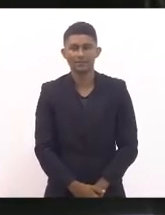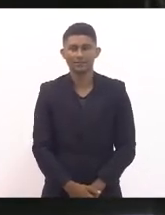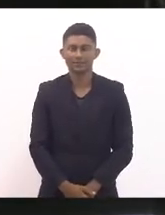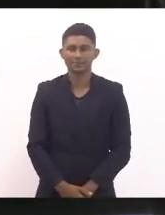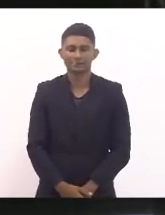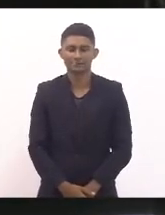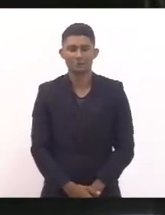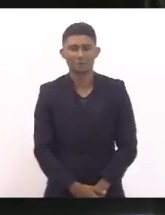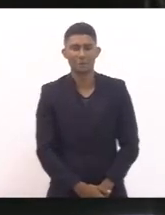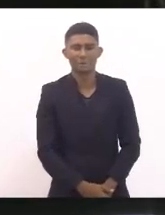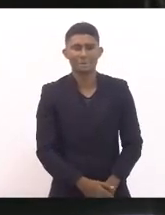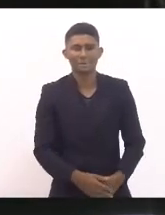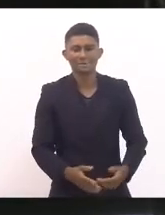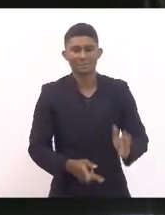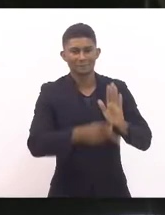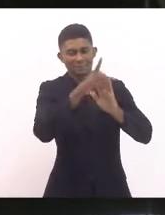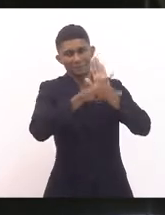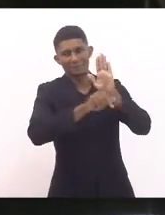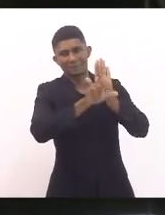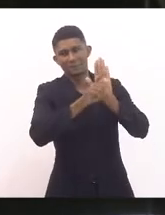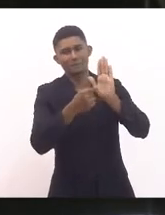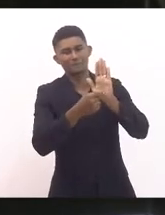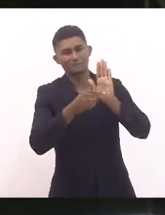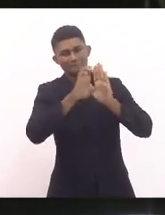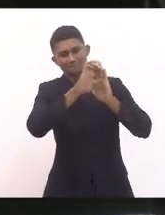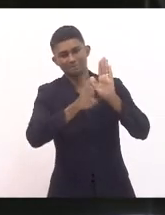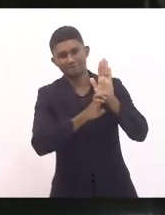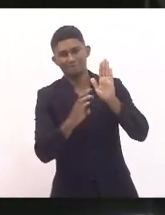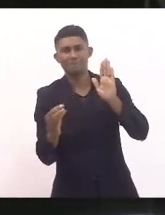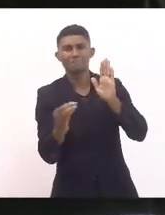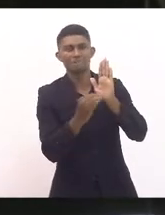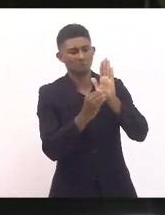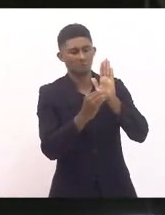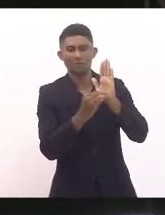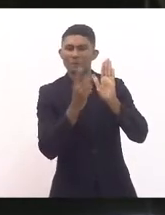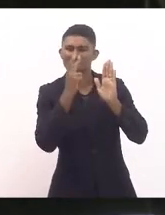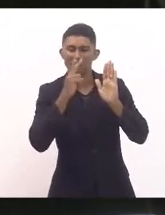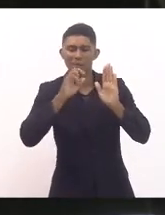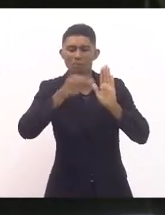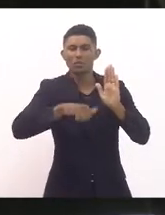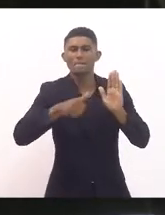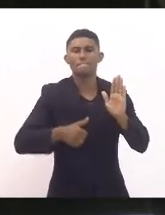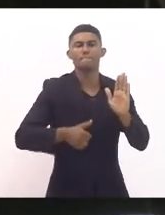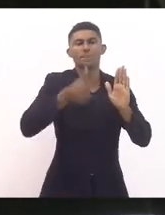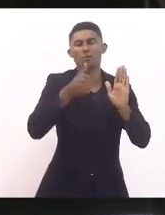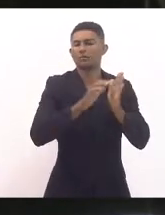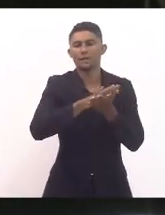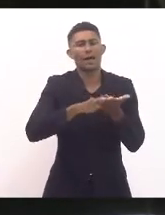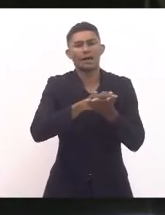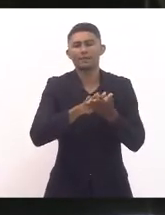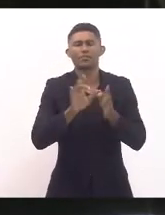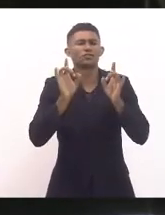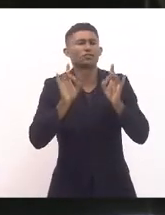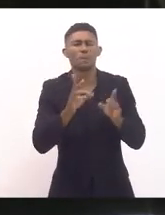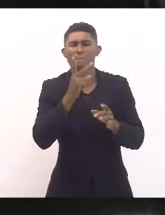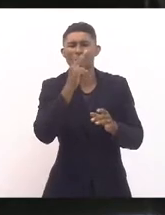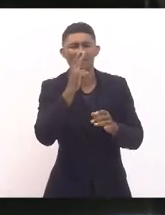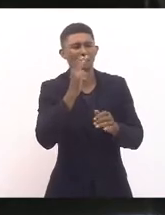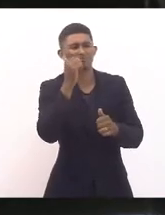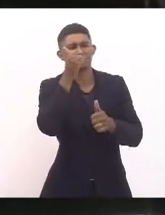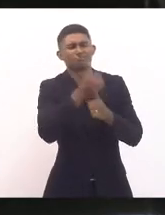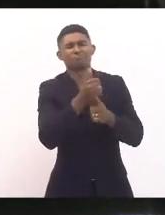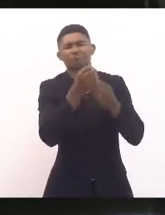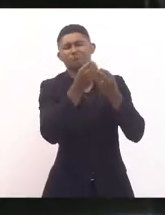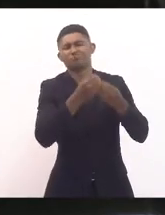O projeto recebeu uma emenda que não aperfeiçoa em nada o projeto. É só suprimir. As pessoas querem defender